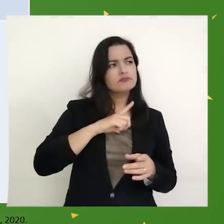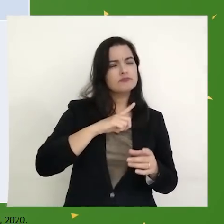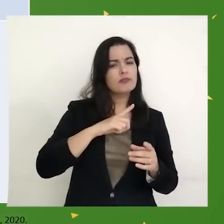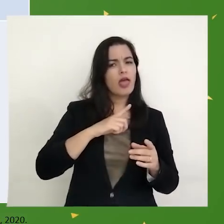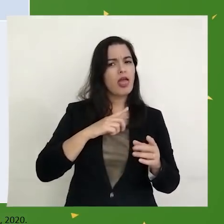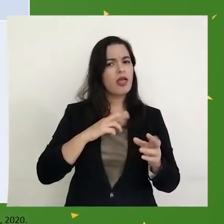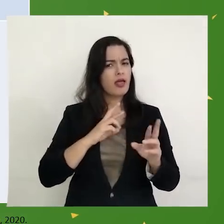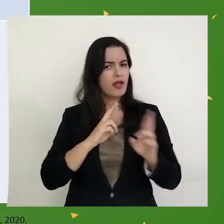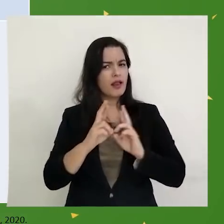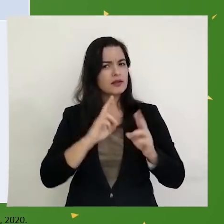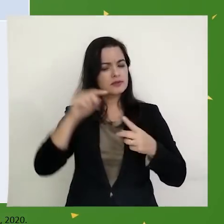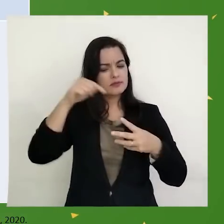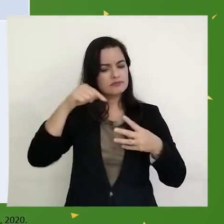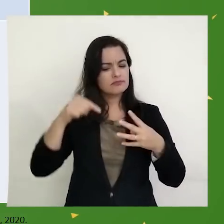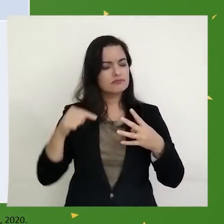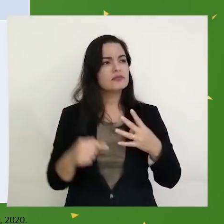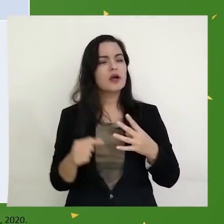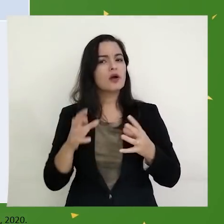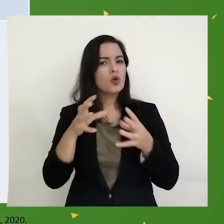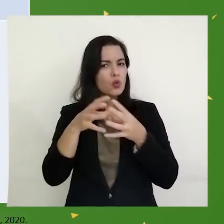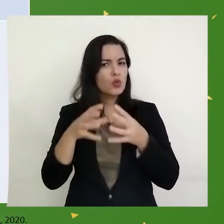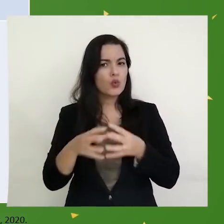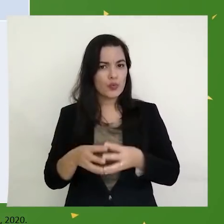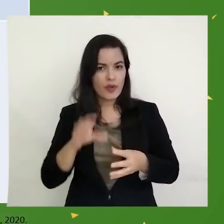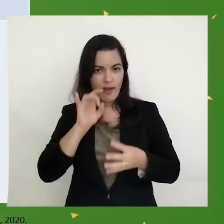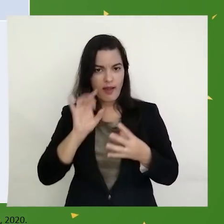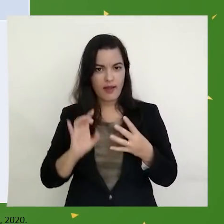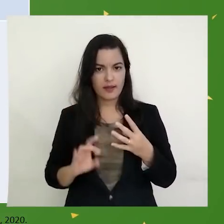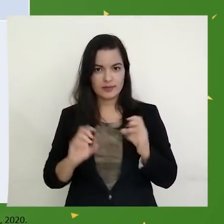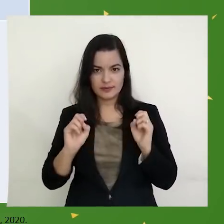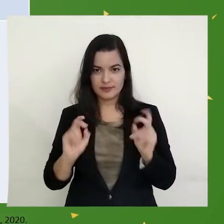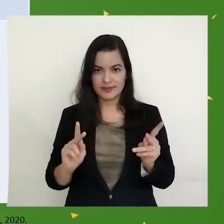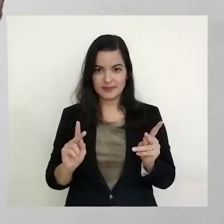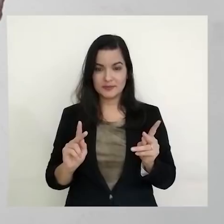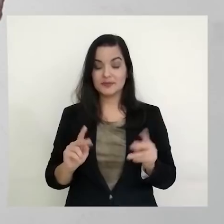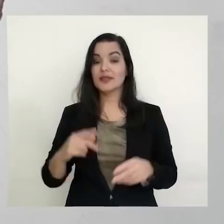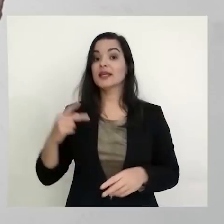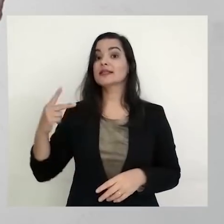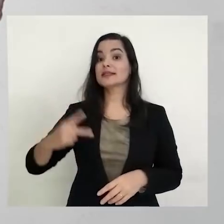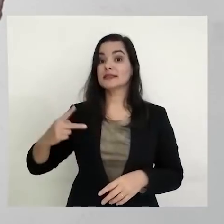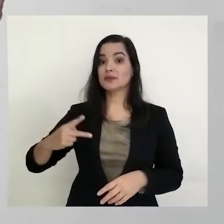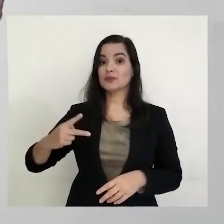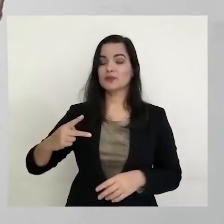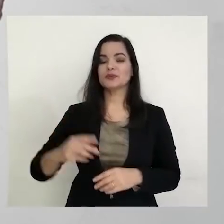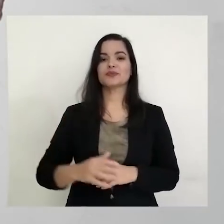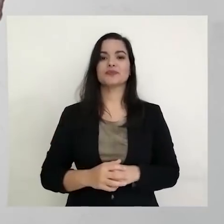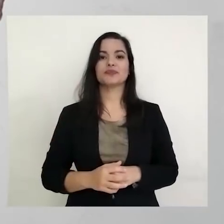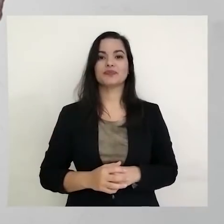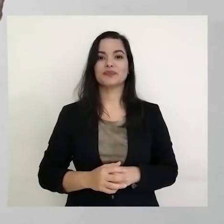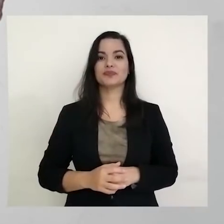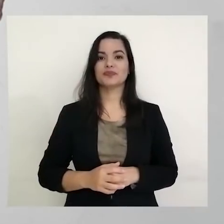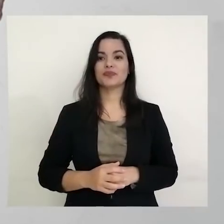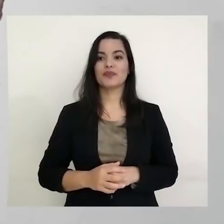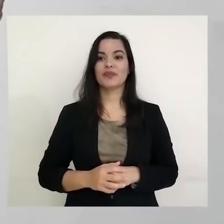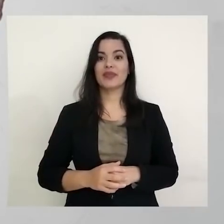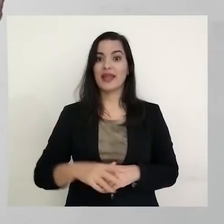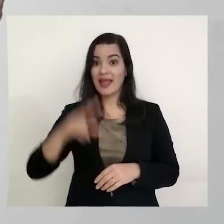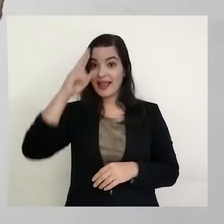estar relacionado com isso, tá bom? Segundo passo, lembra da